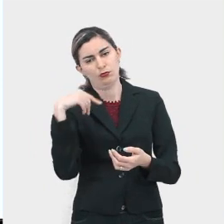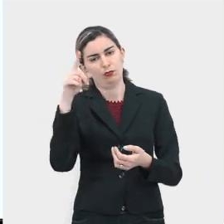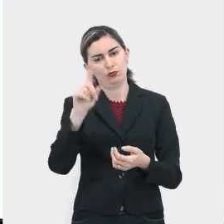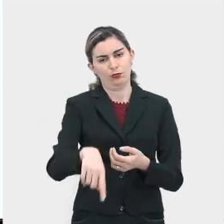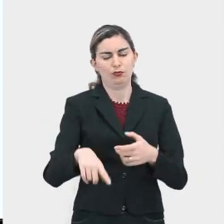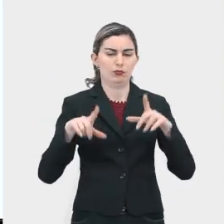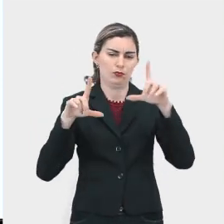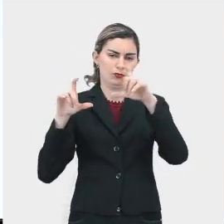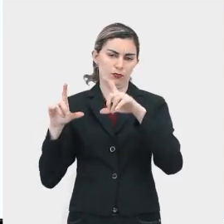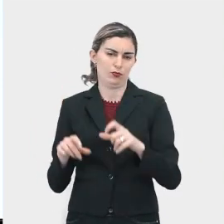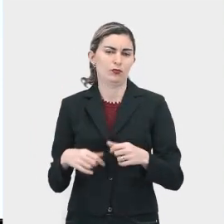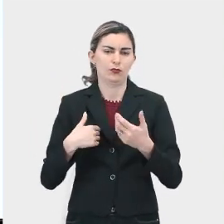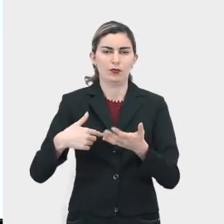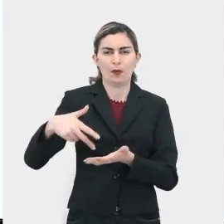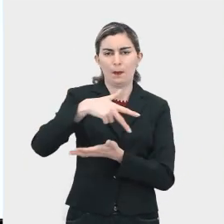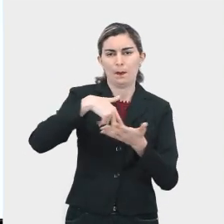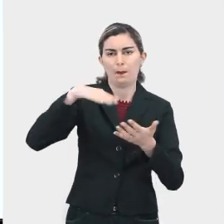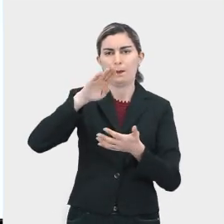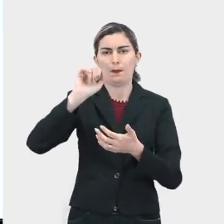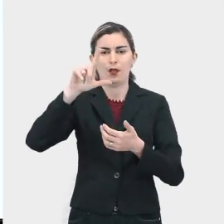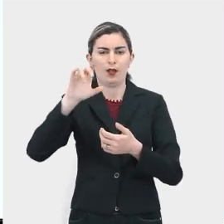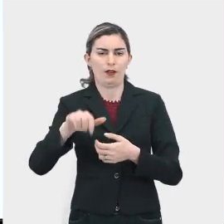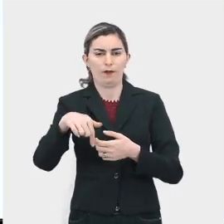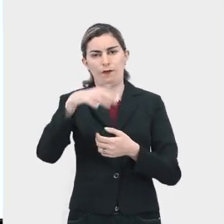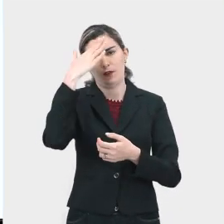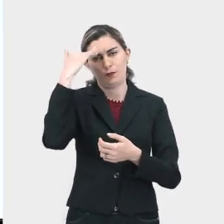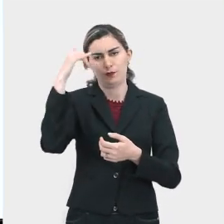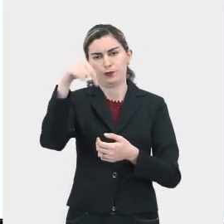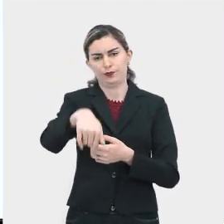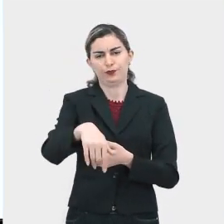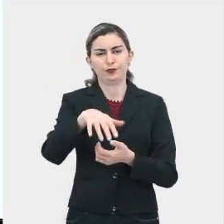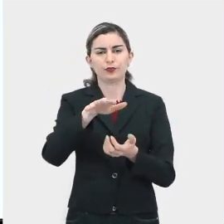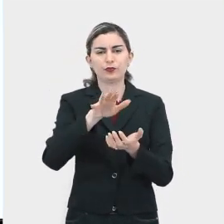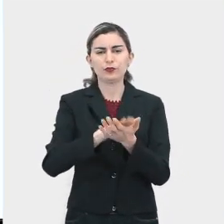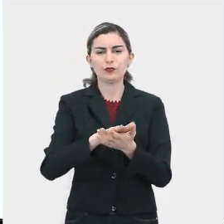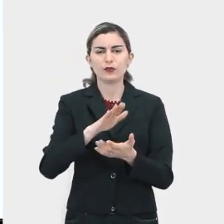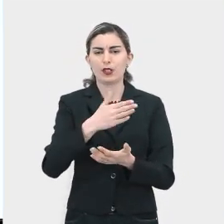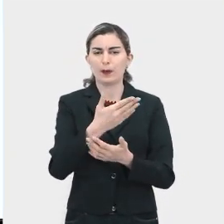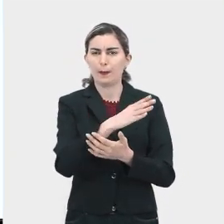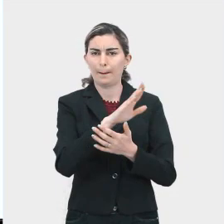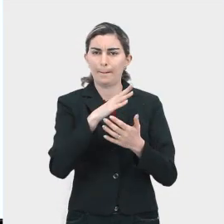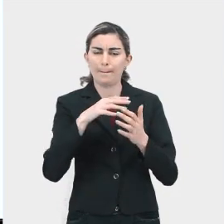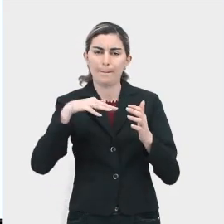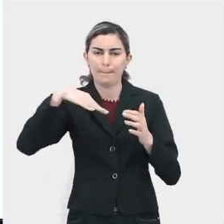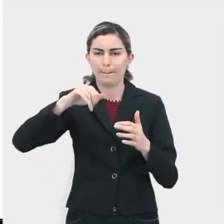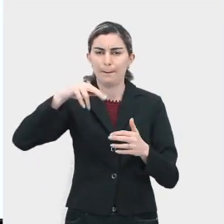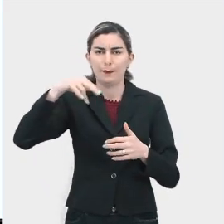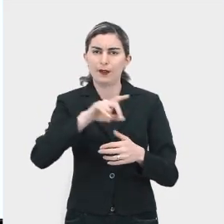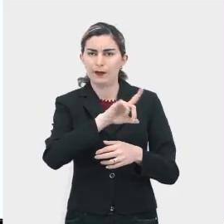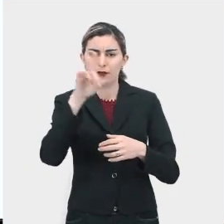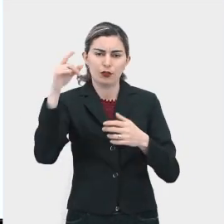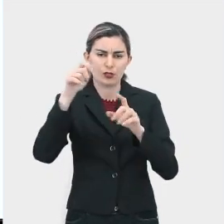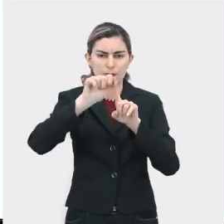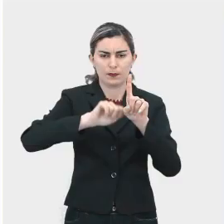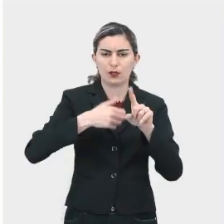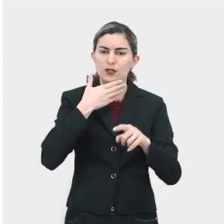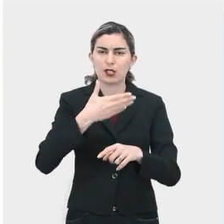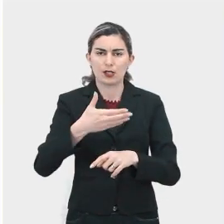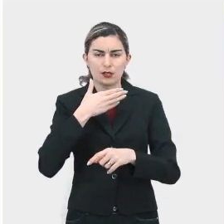um baile muito famoso aqui em Pernambuco. É o baile do Menino Deus, que acontece sempre no mês de dezembro de cada